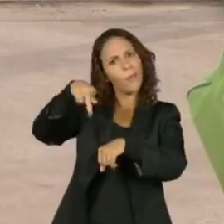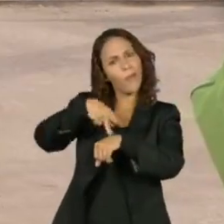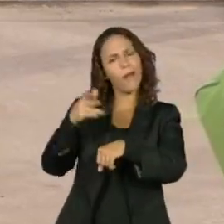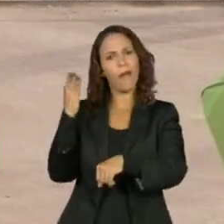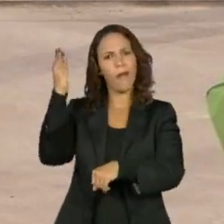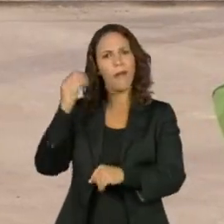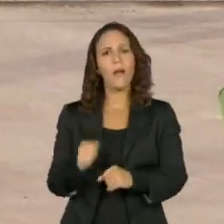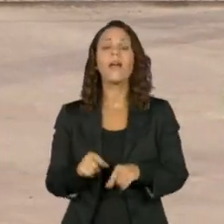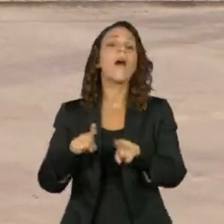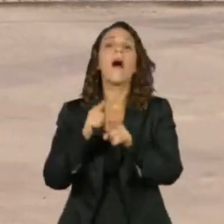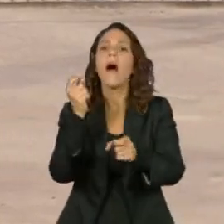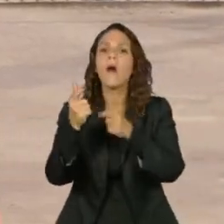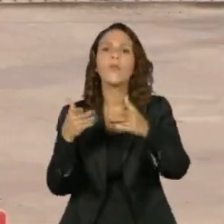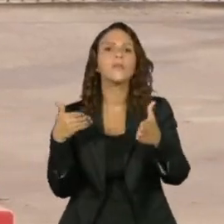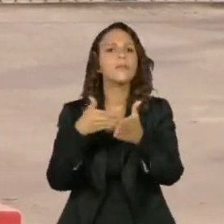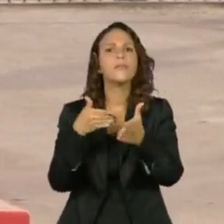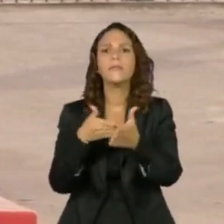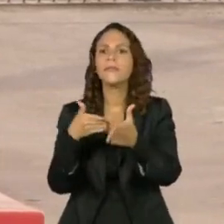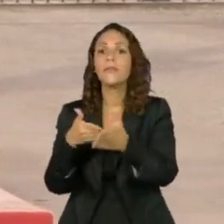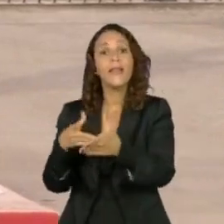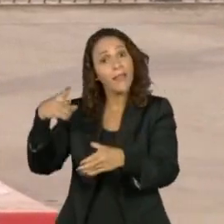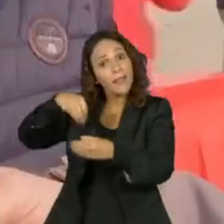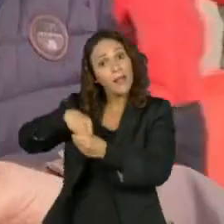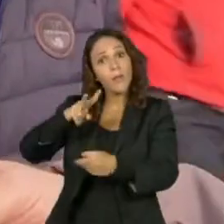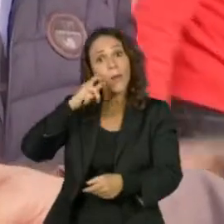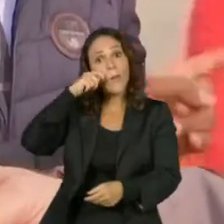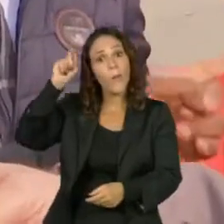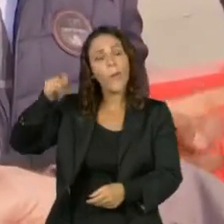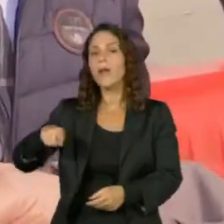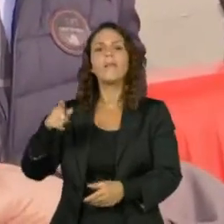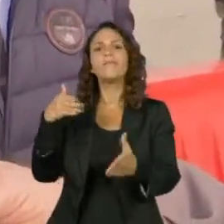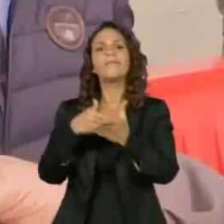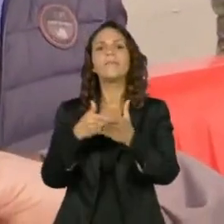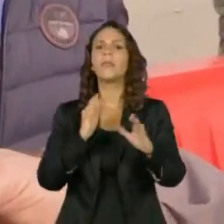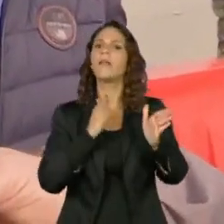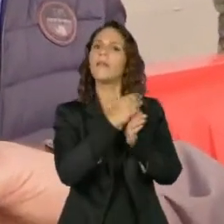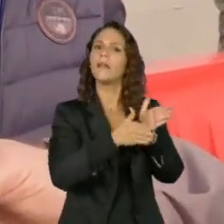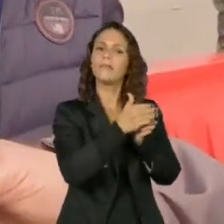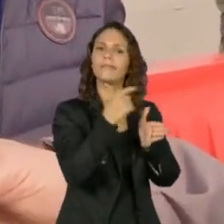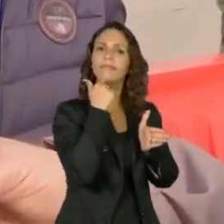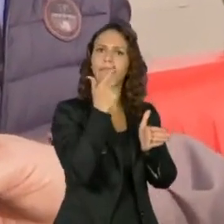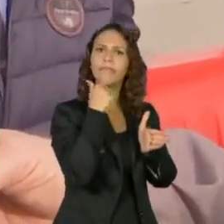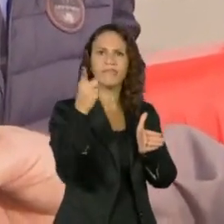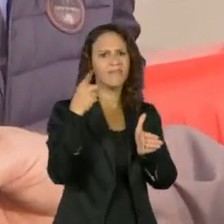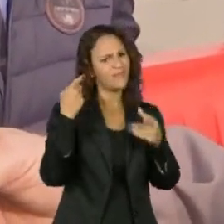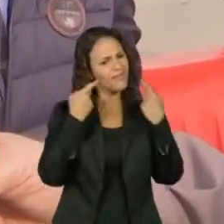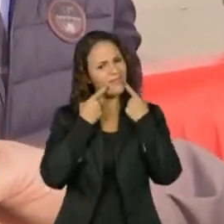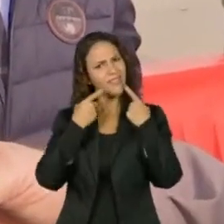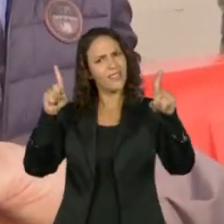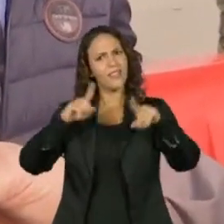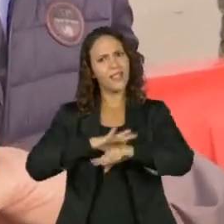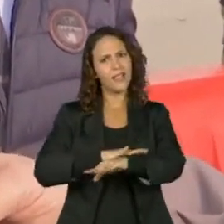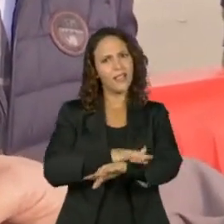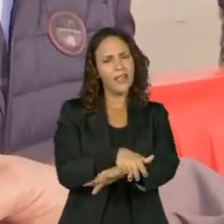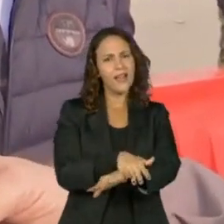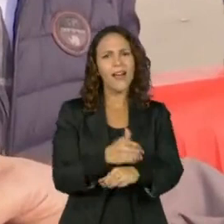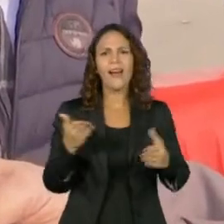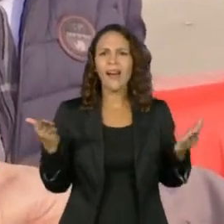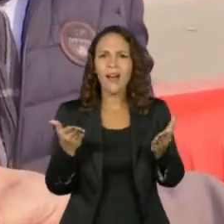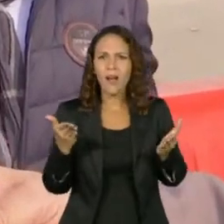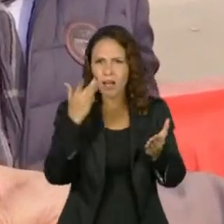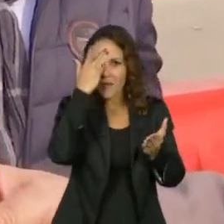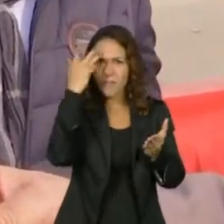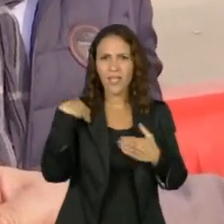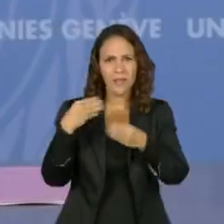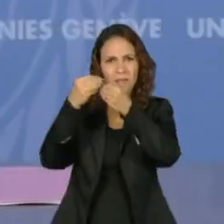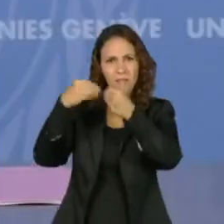deles chegaram a ser impedidos de embarcar ainda na Ucrânia. O embaixador Mangu criticou o racismo e disse que ninguém ficará